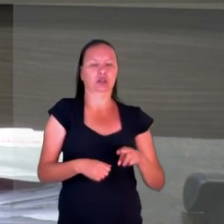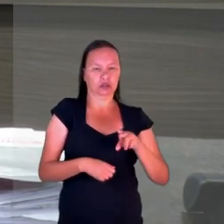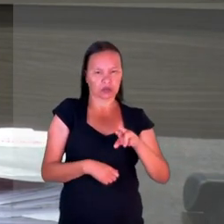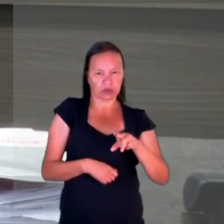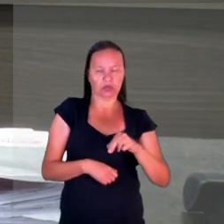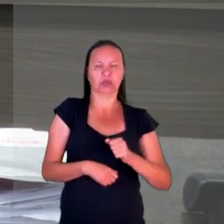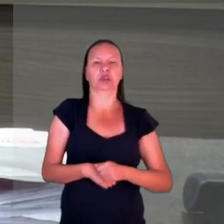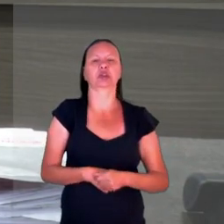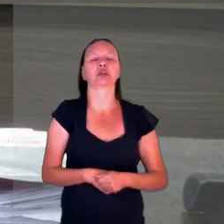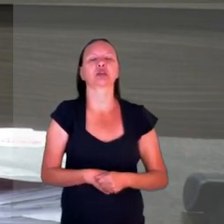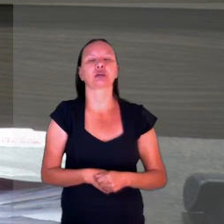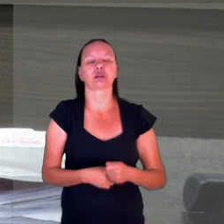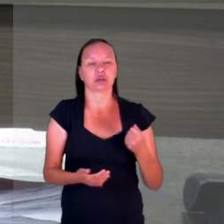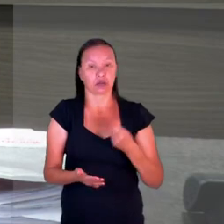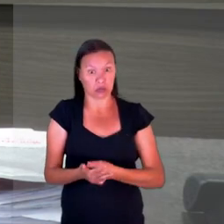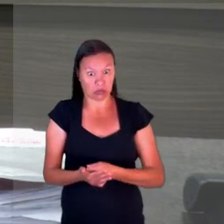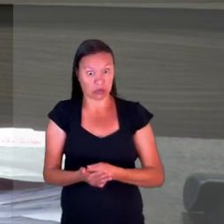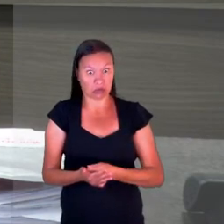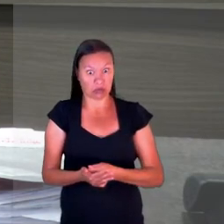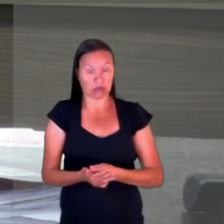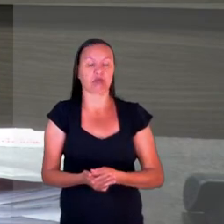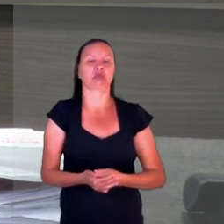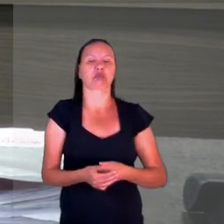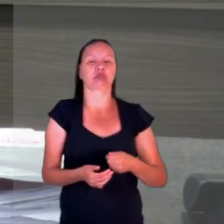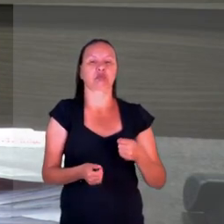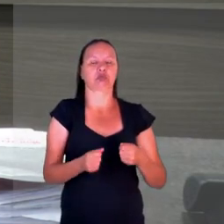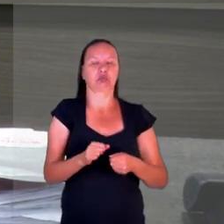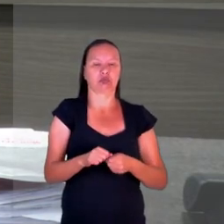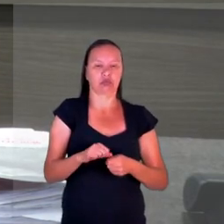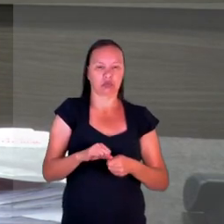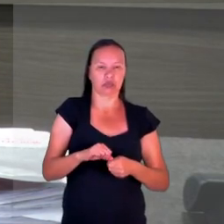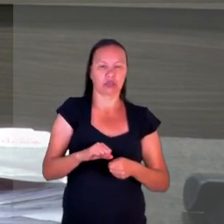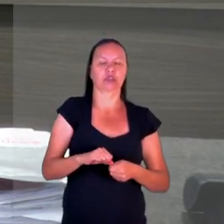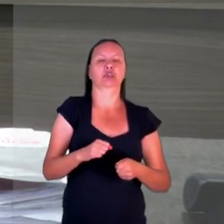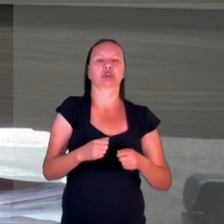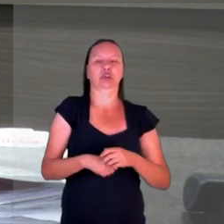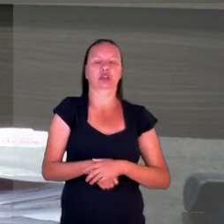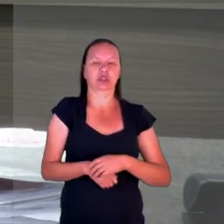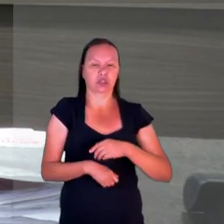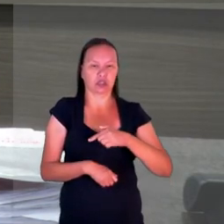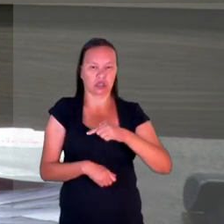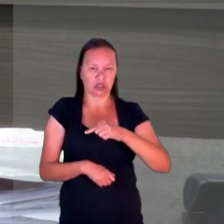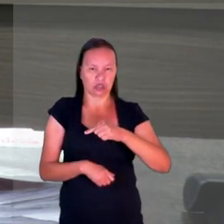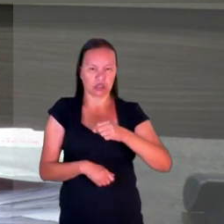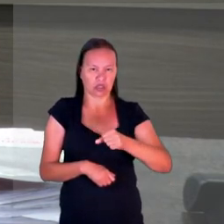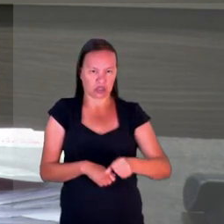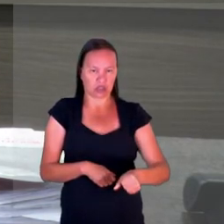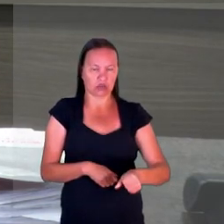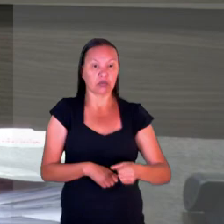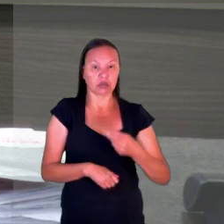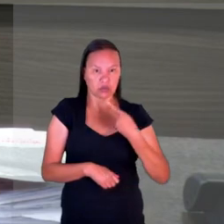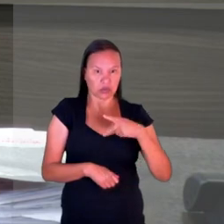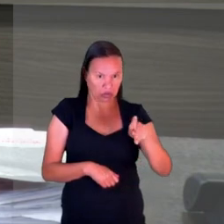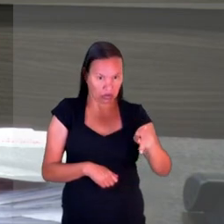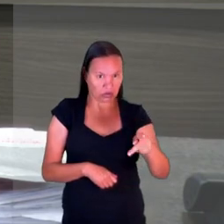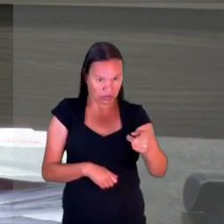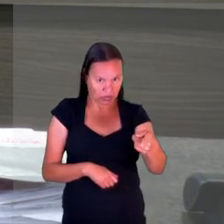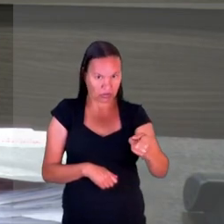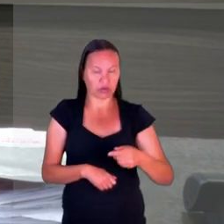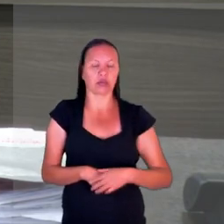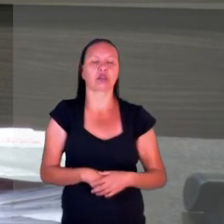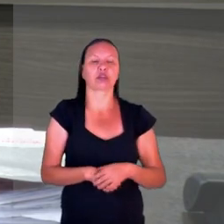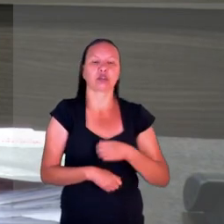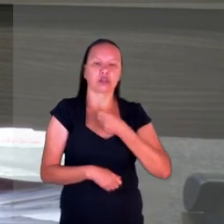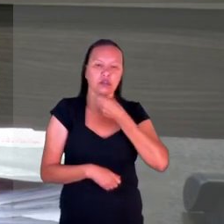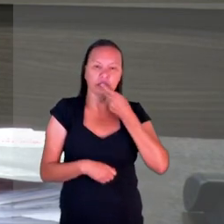a as obrigações que já estão incertas na 976 então eu gostaria que você pudesse se for o